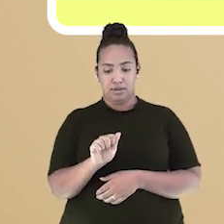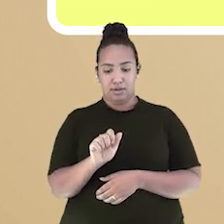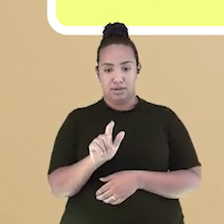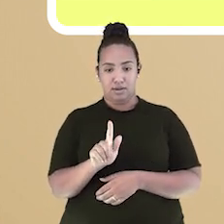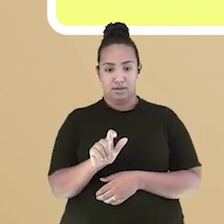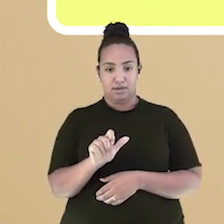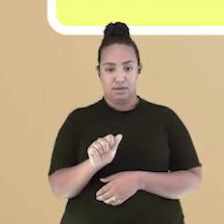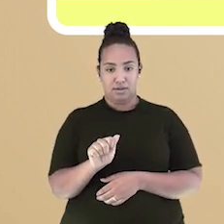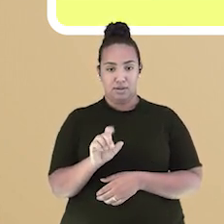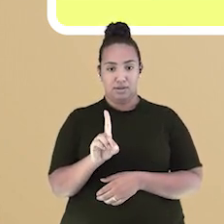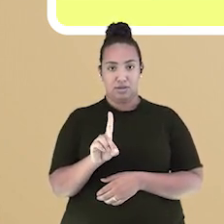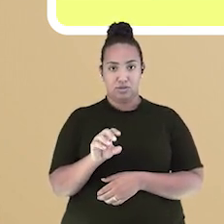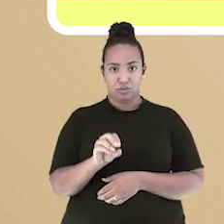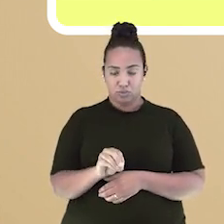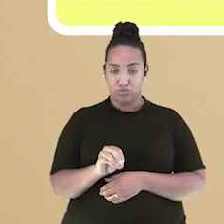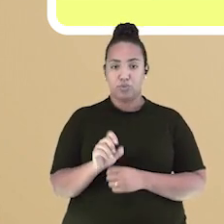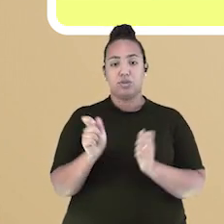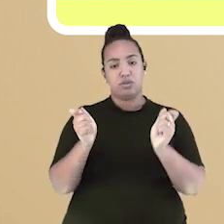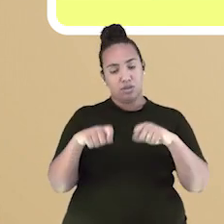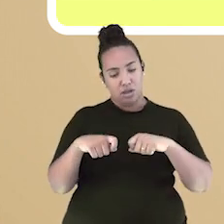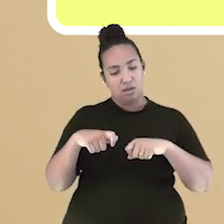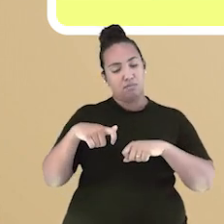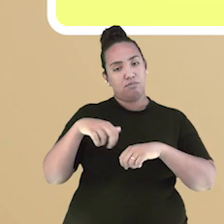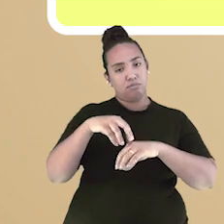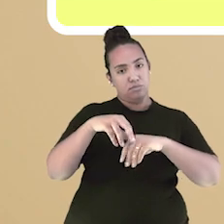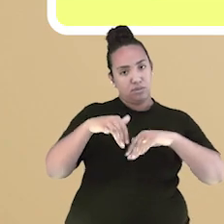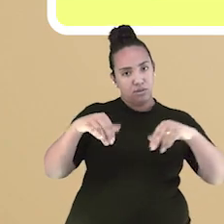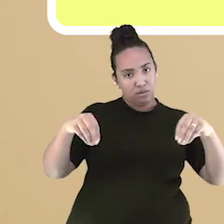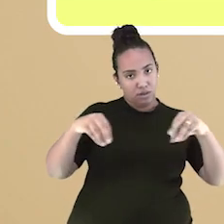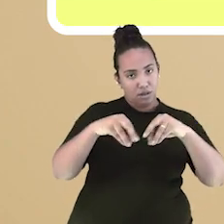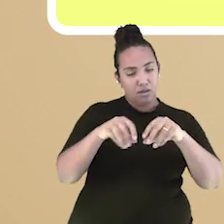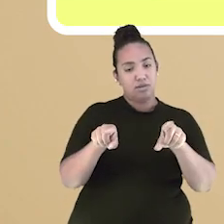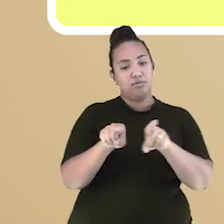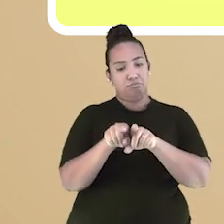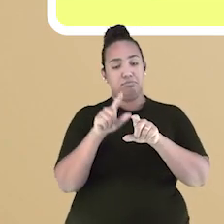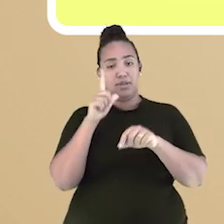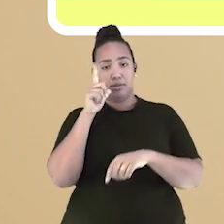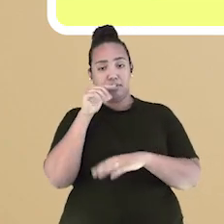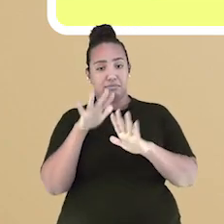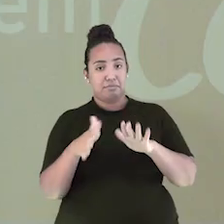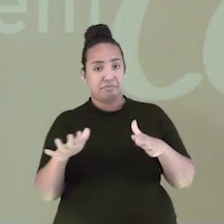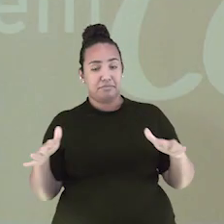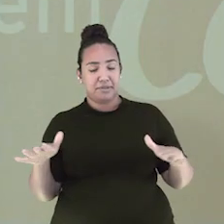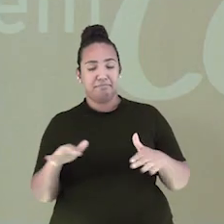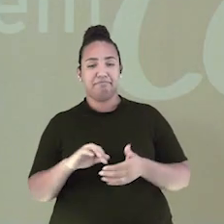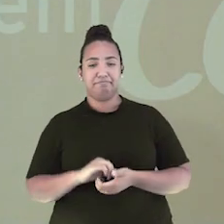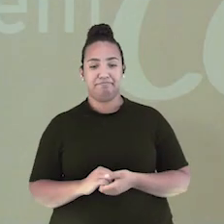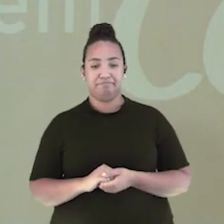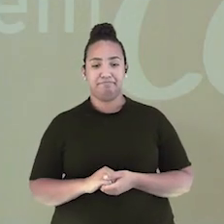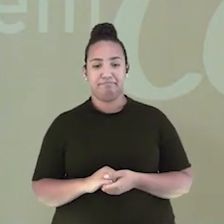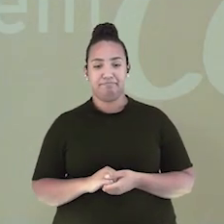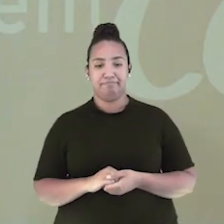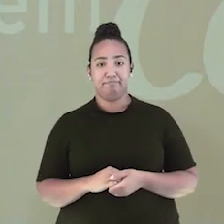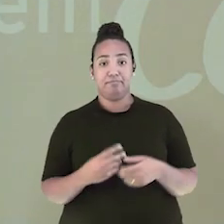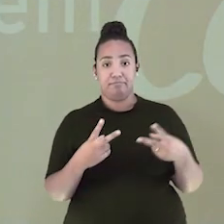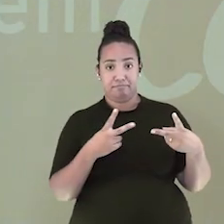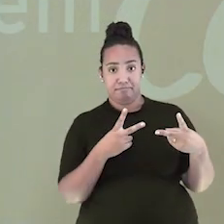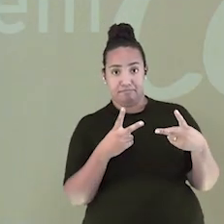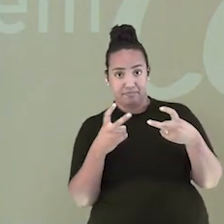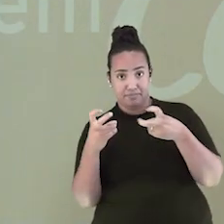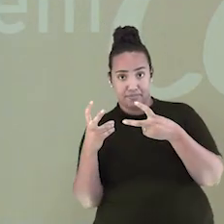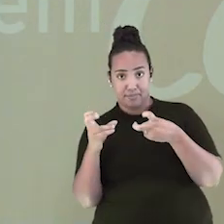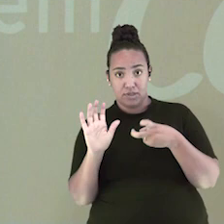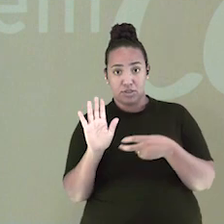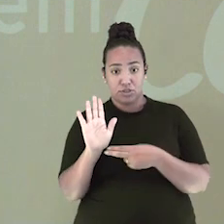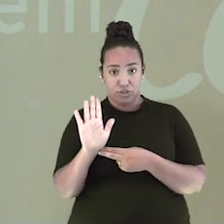é semiaquático e significa que ele anda na terra, mas também vive na água. A partir dessas observações que a gente